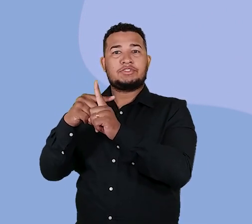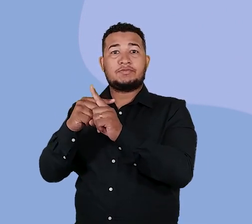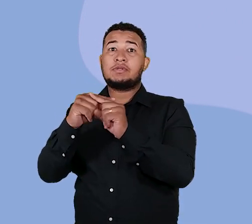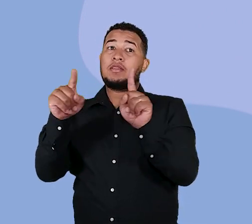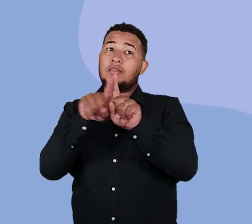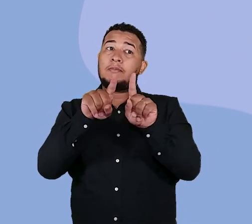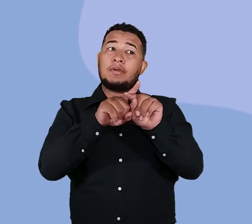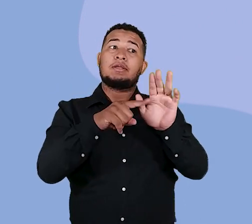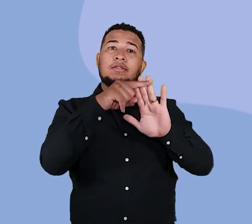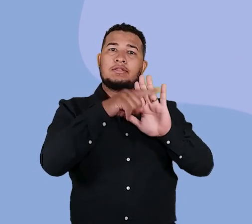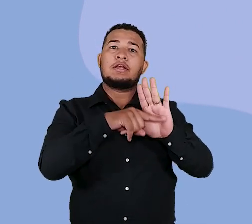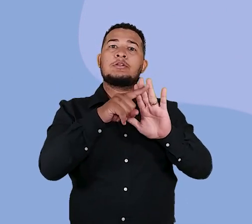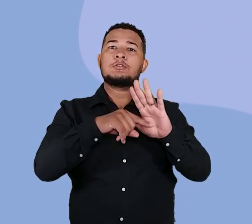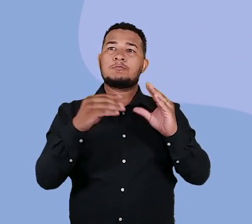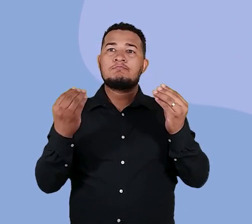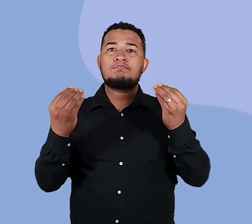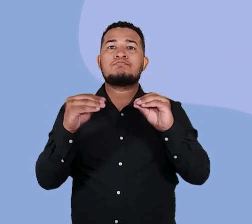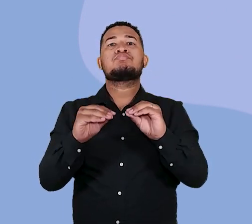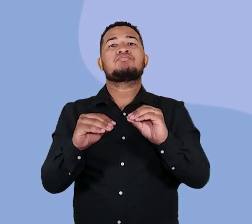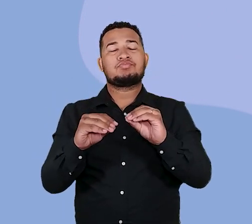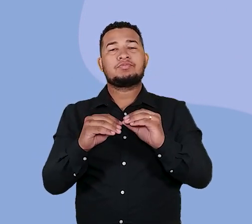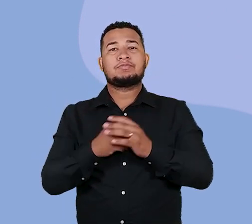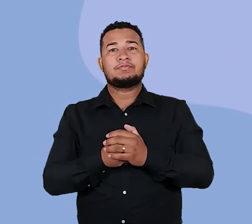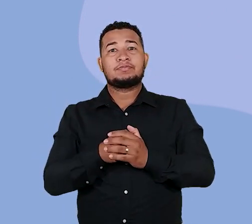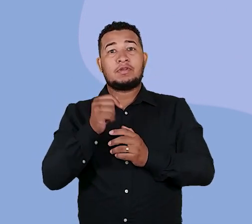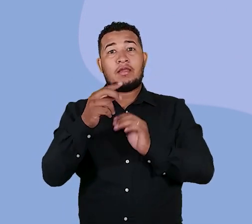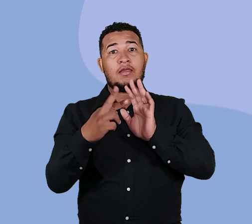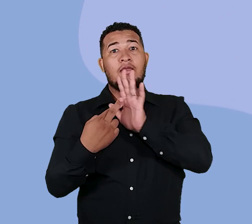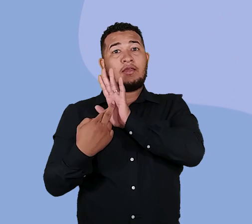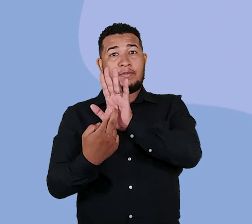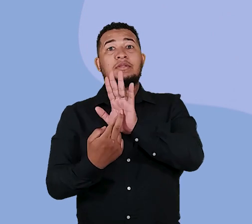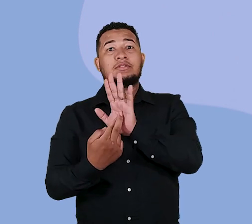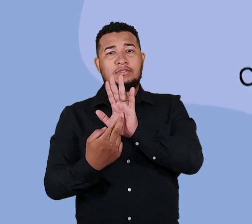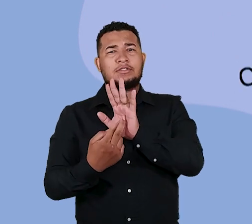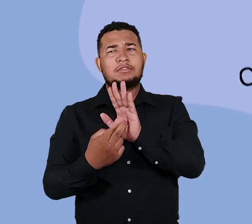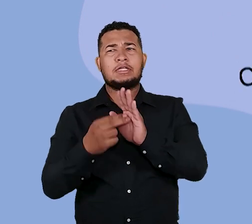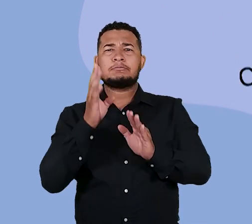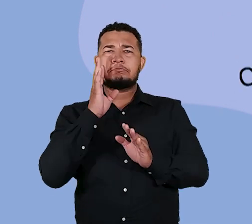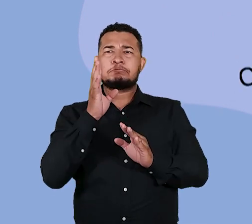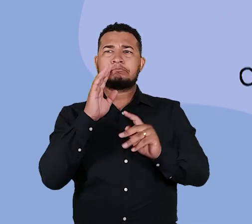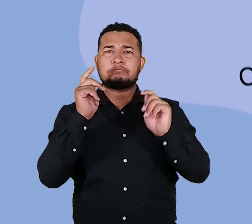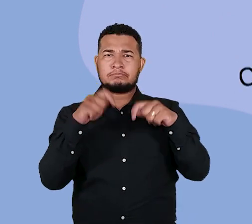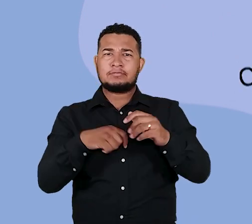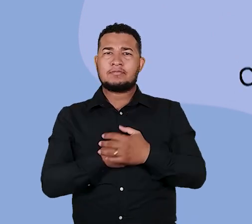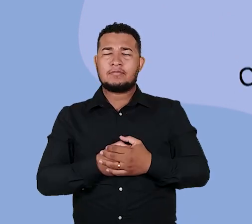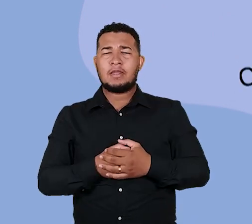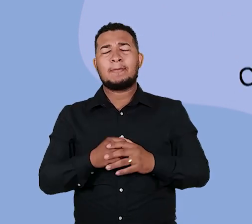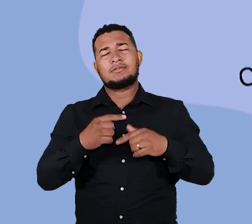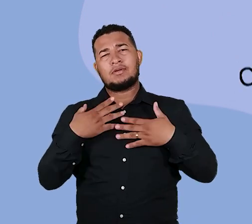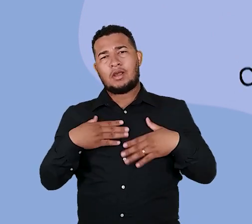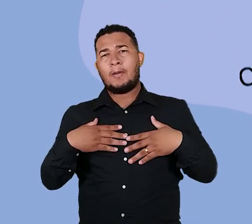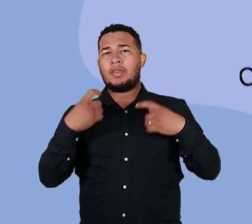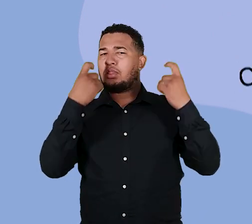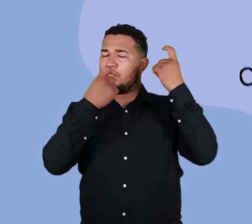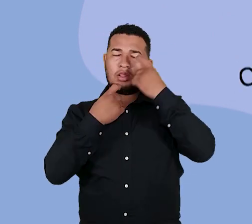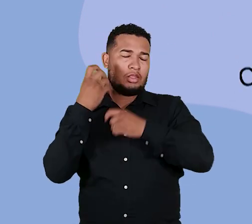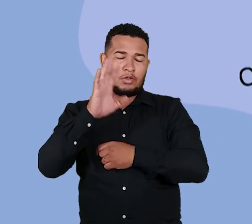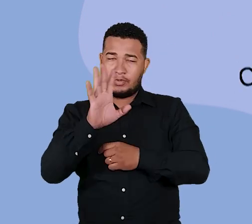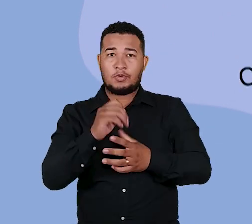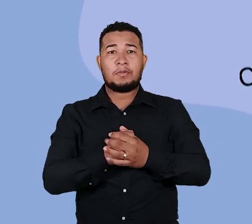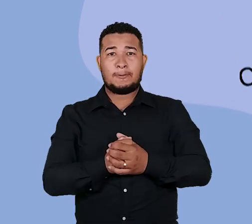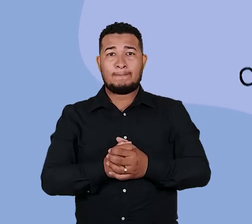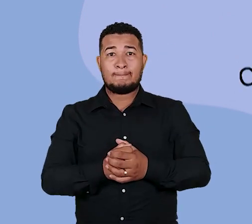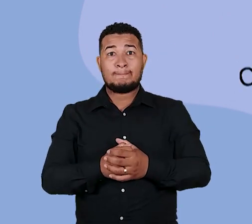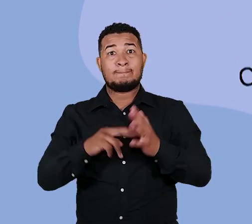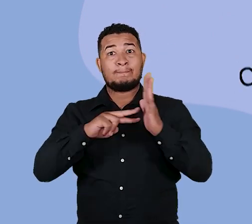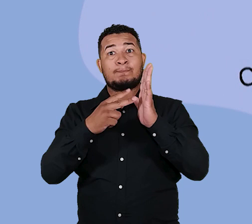positivas e negativas. Aí está uma representação que dá medo, dá ou não dá? Se preocupa não, isso aí tudo quer dizer o seguinte,